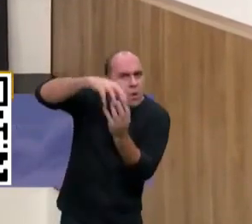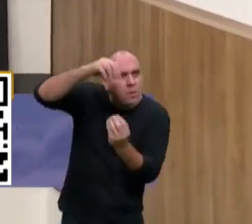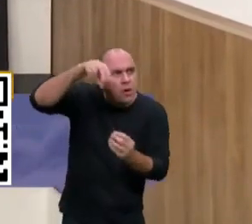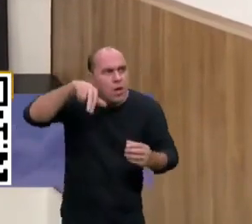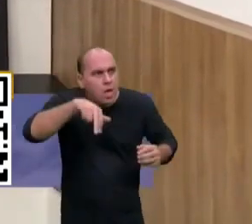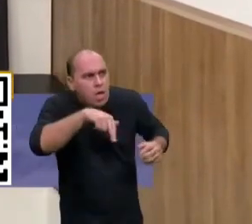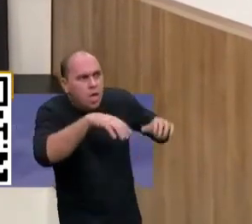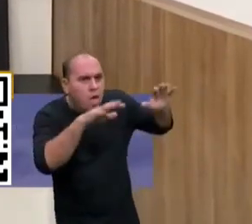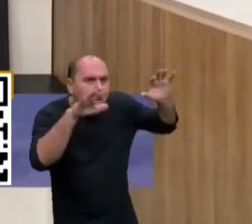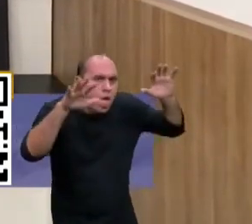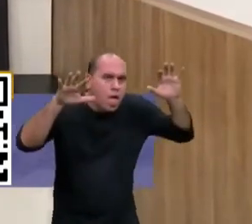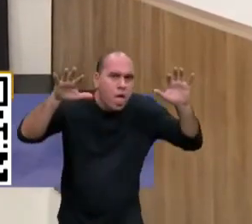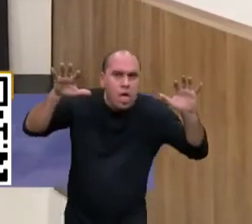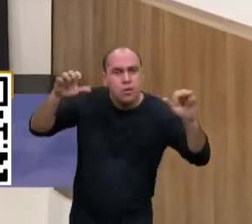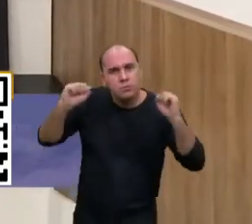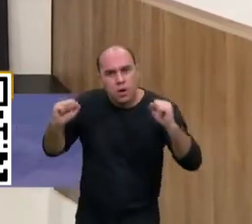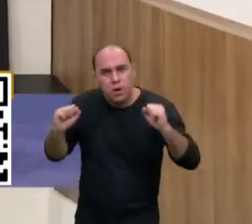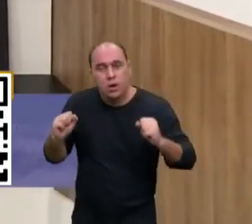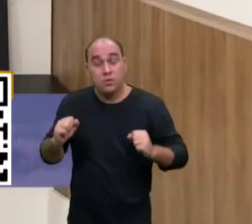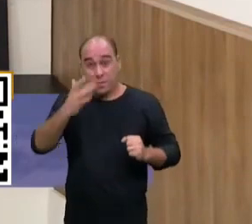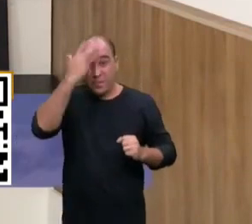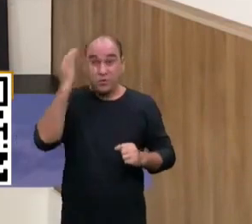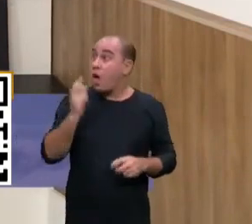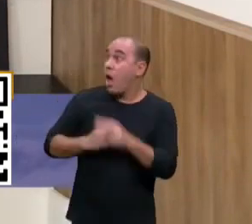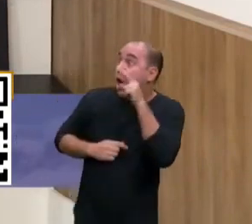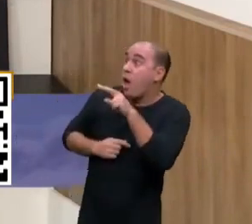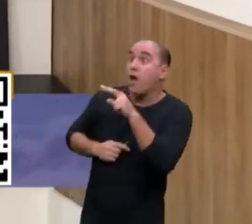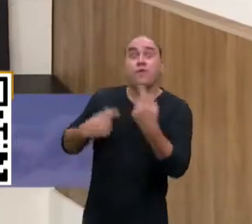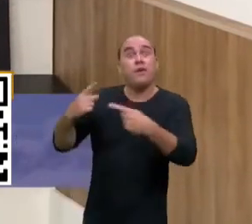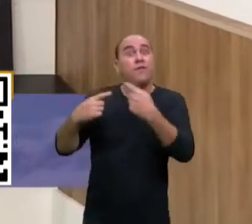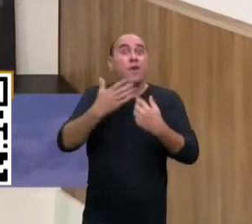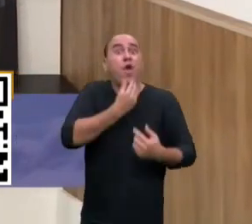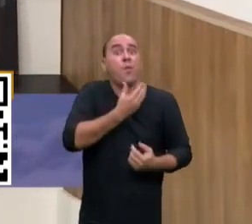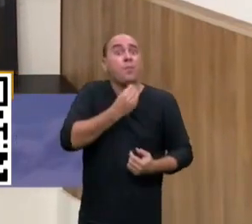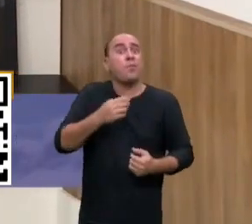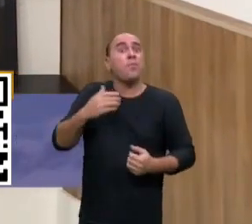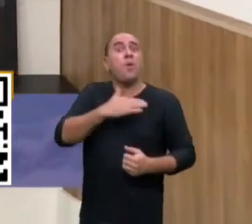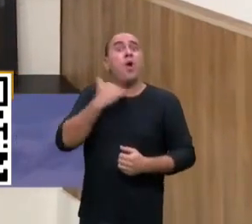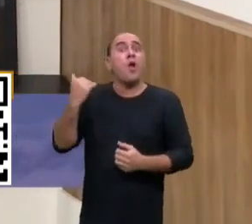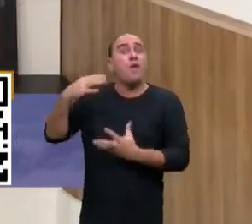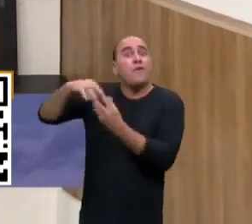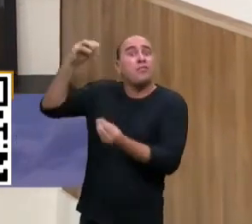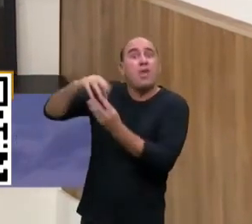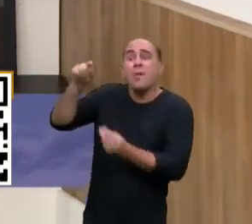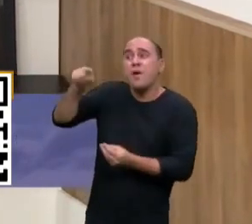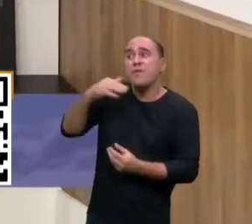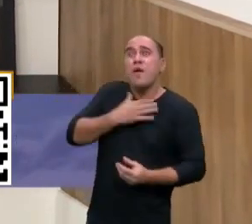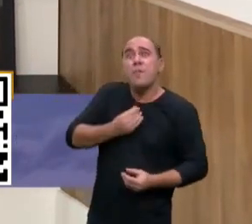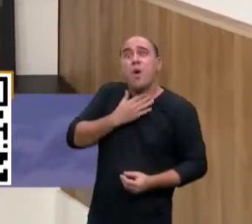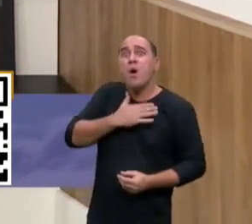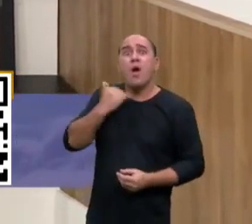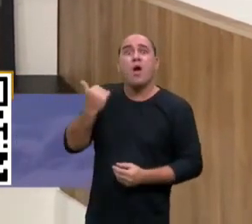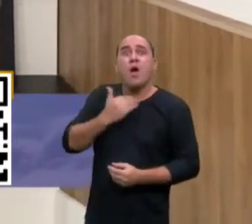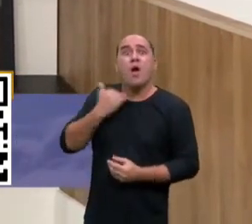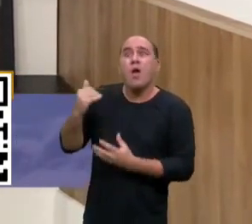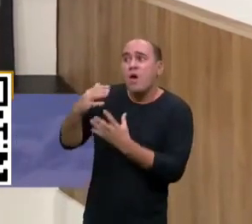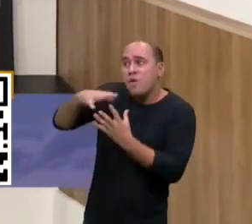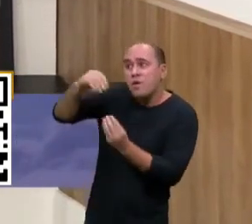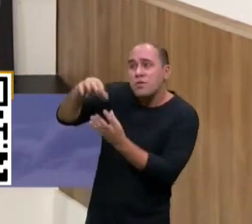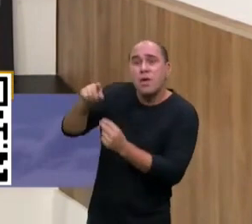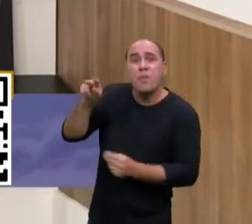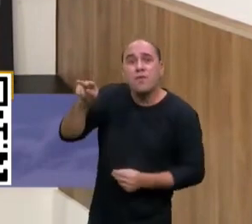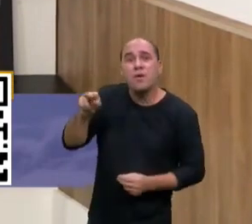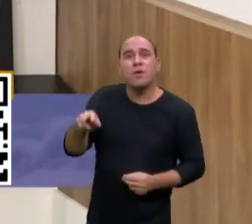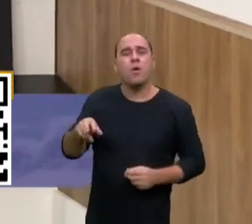entrar e assustar todo mundo e alguém faz assim eu vi eu vi falou que morreu eu tô aqui na minha casa será que a pessoa que morreu pode aparecer no